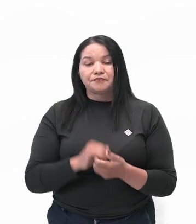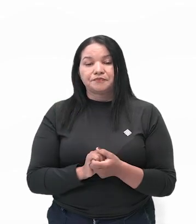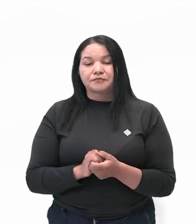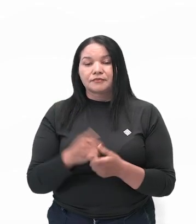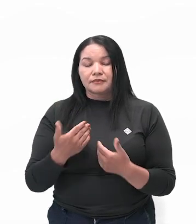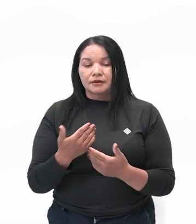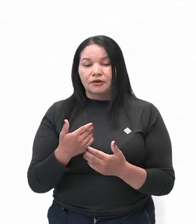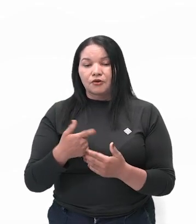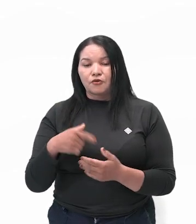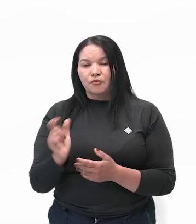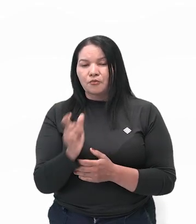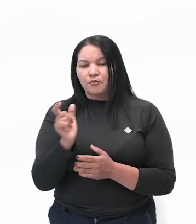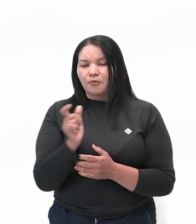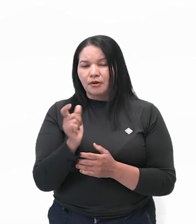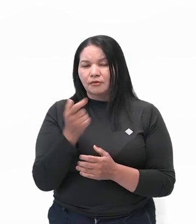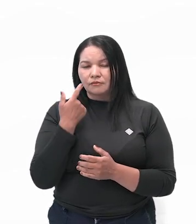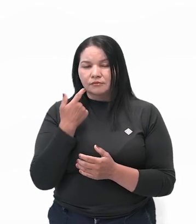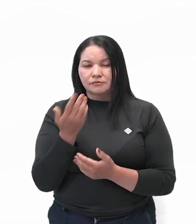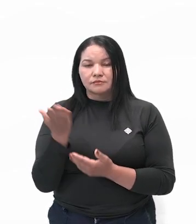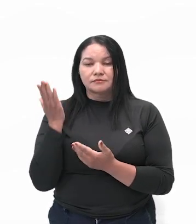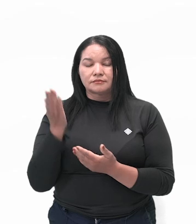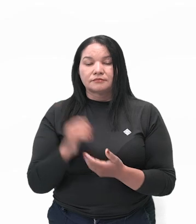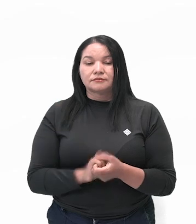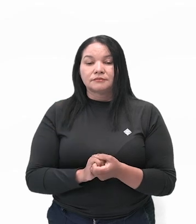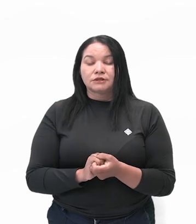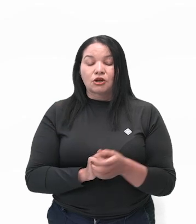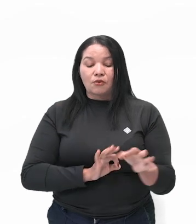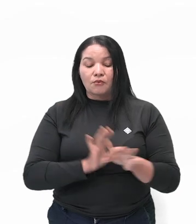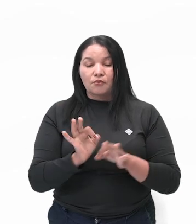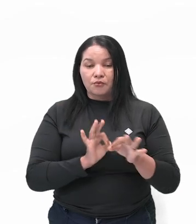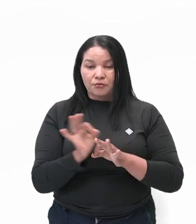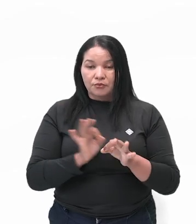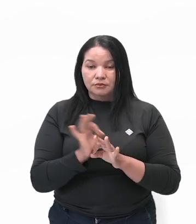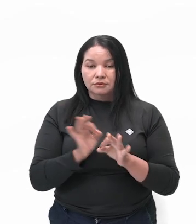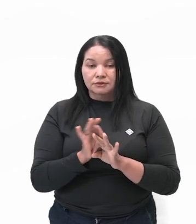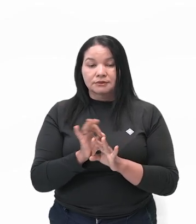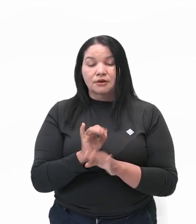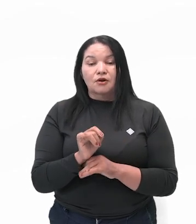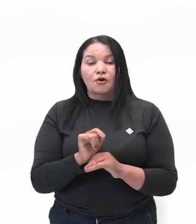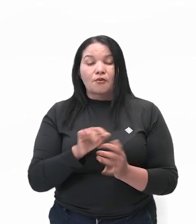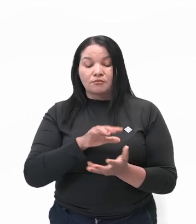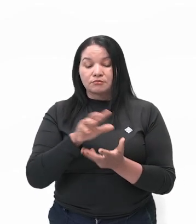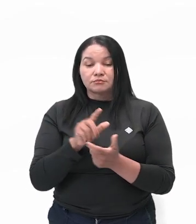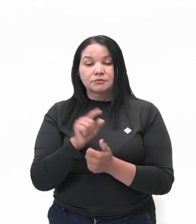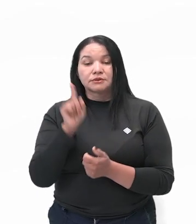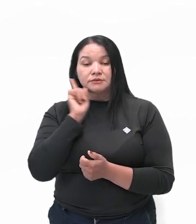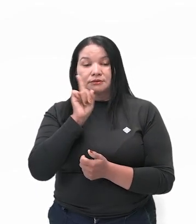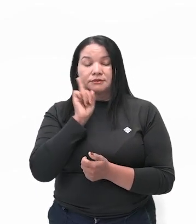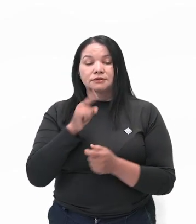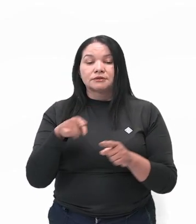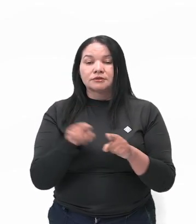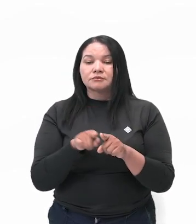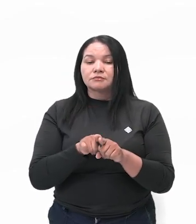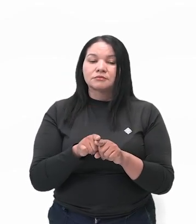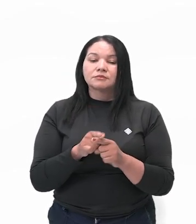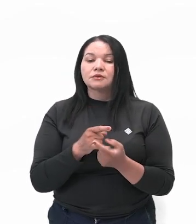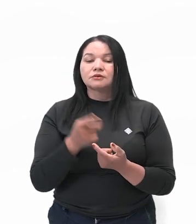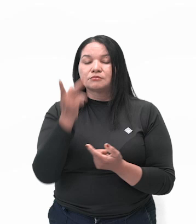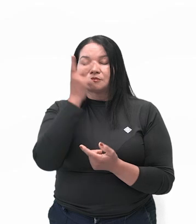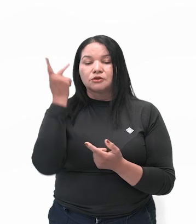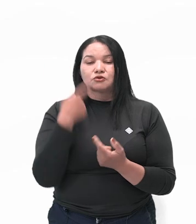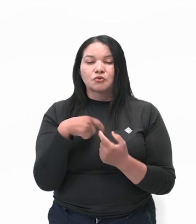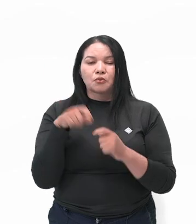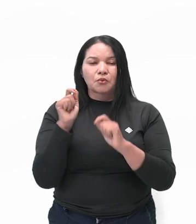as organizações internacionais e ativistas estão promovendo Se são organizações internacionais